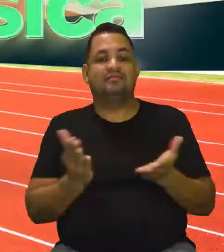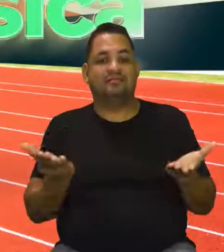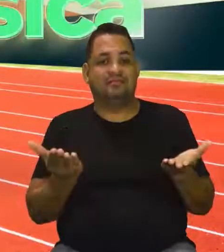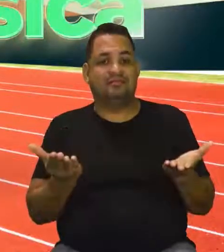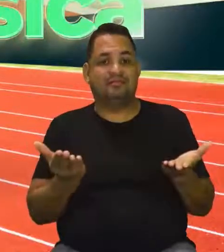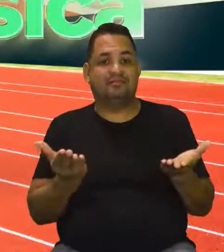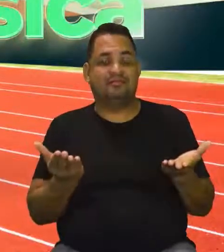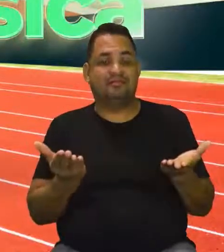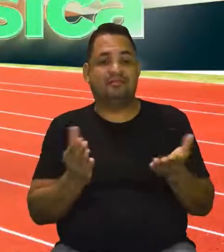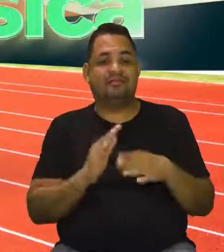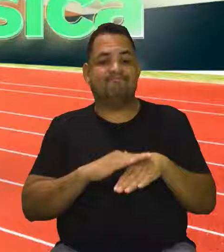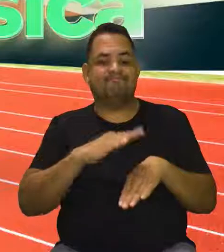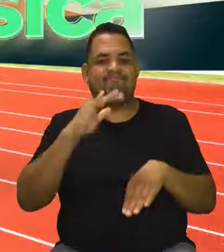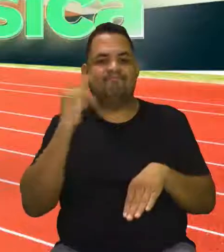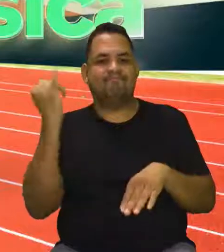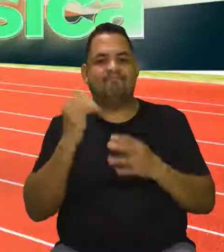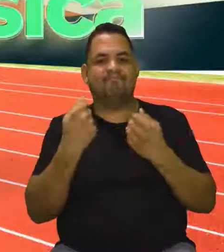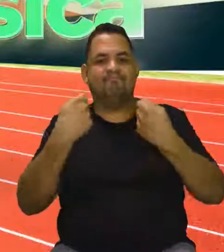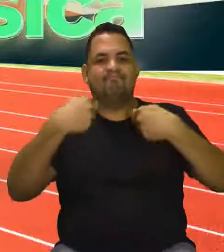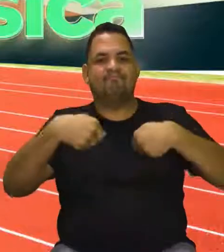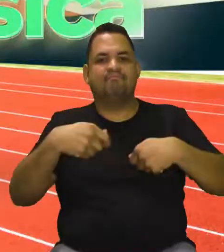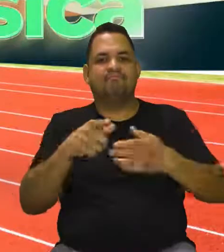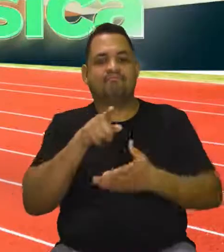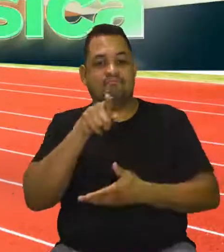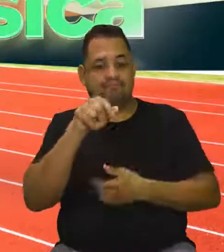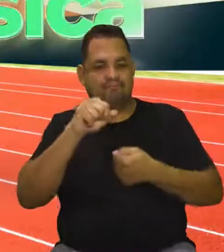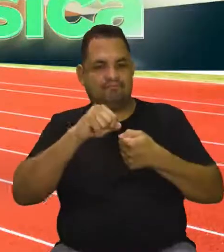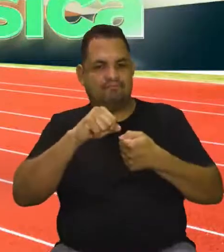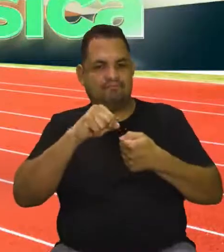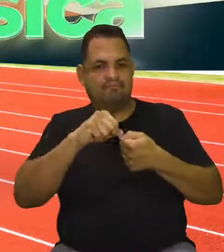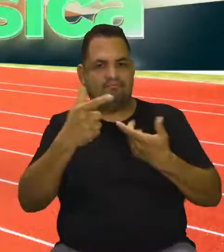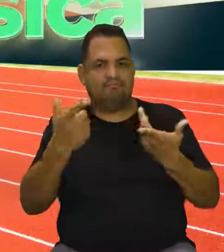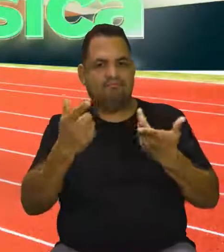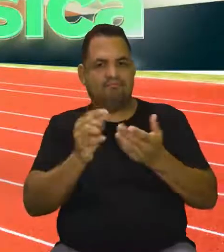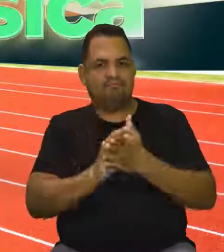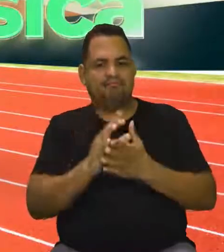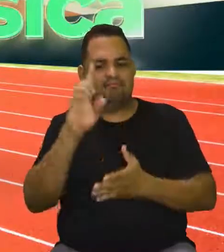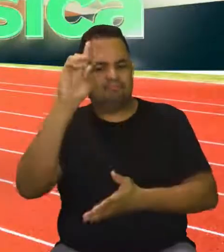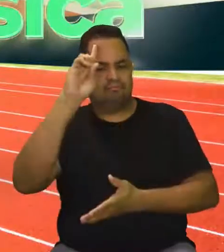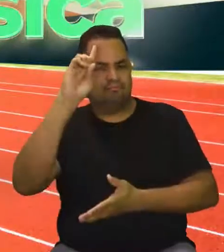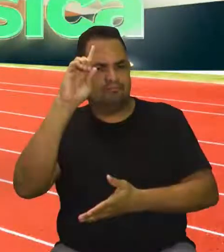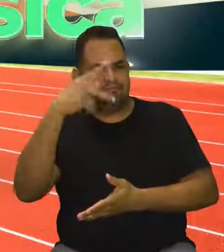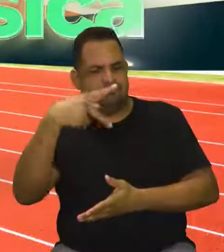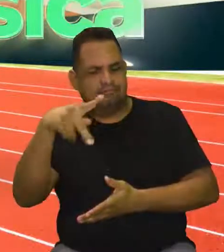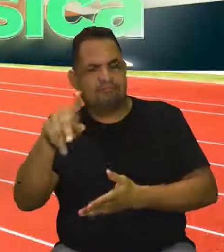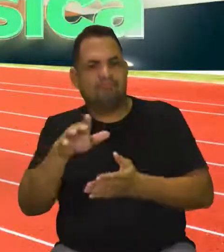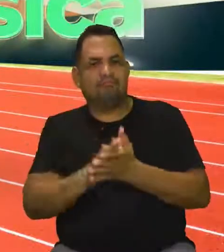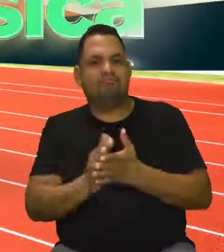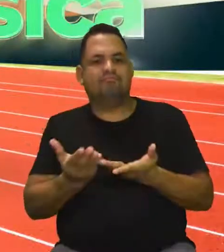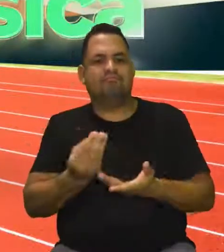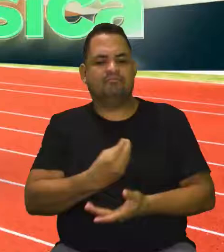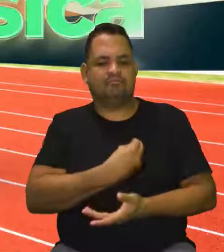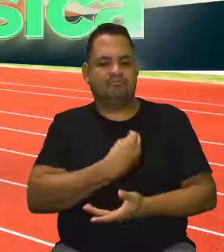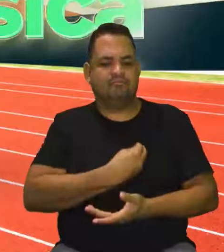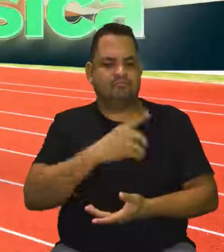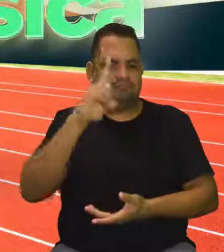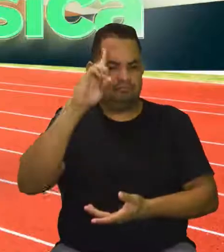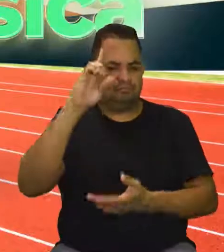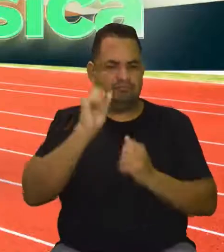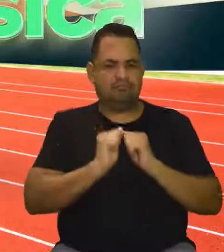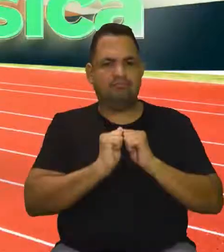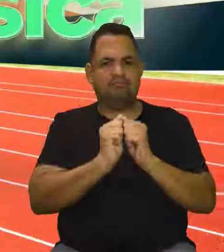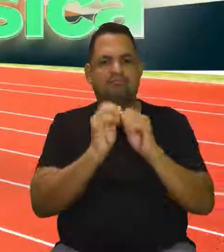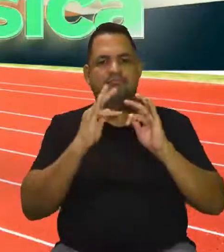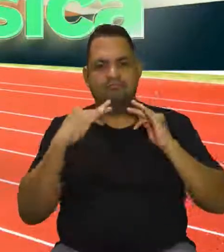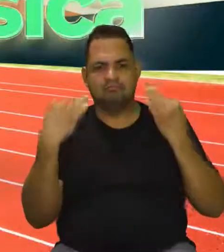mais importante, possível de você realizar aí no seu cotidiano, na sua vida diária, junto com a